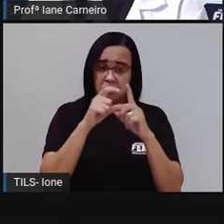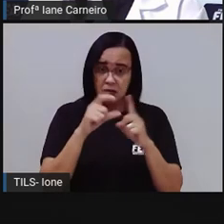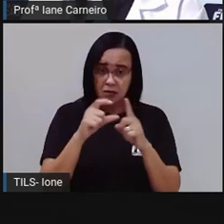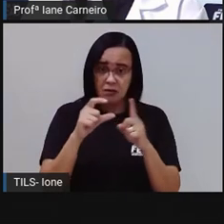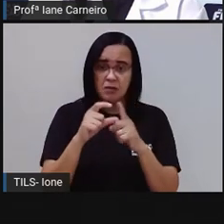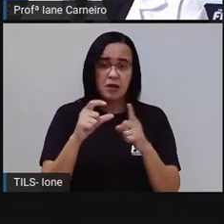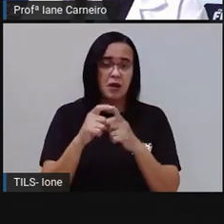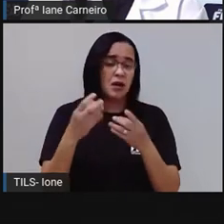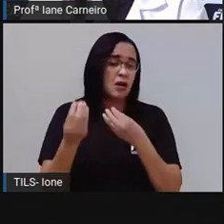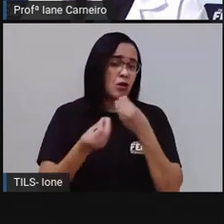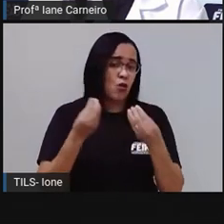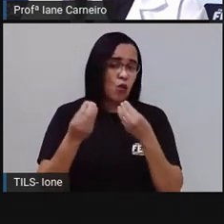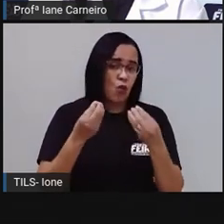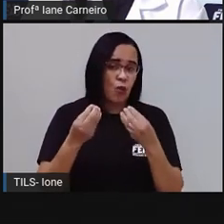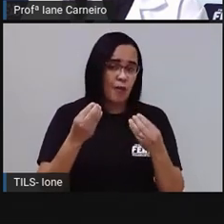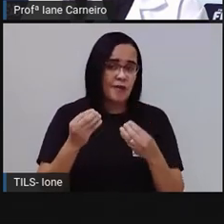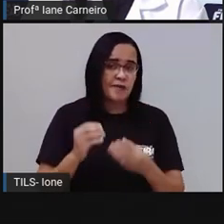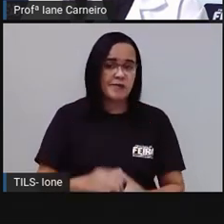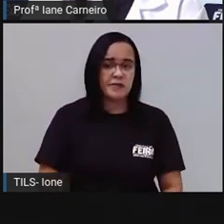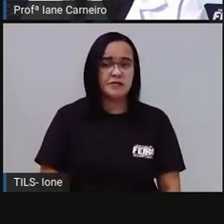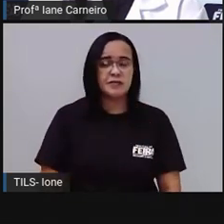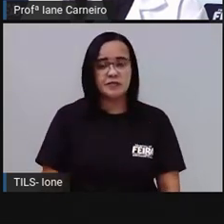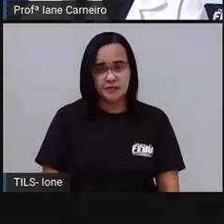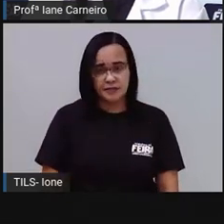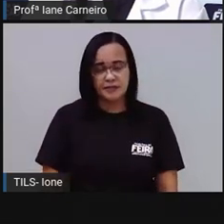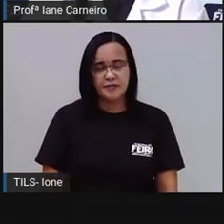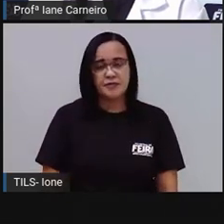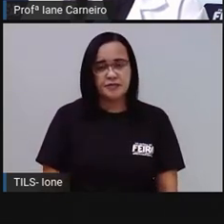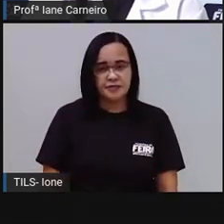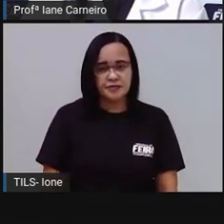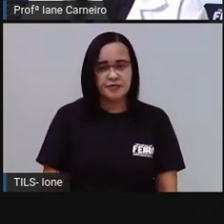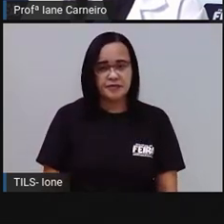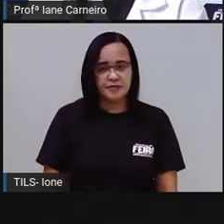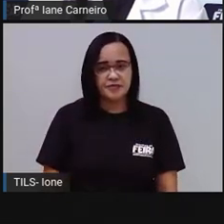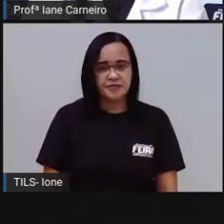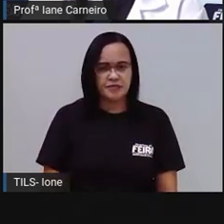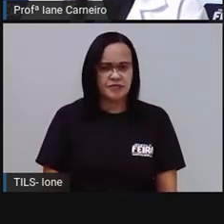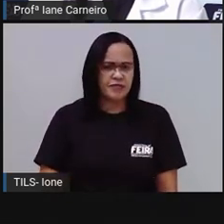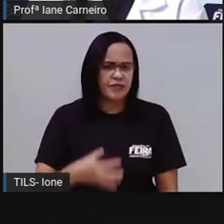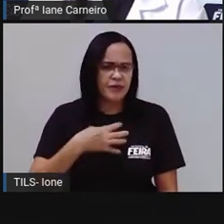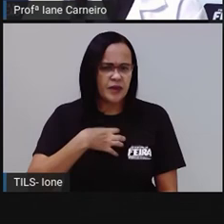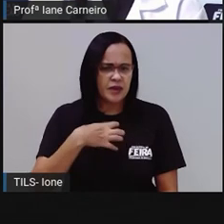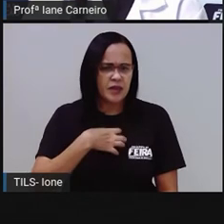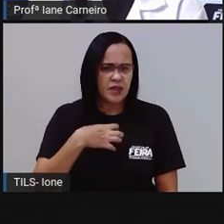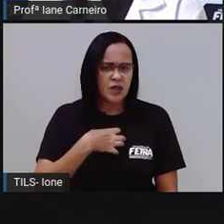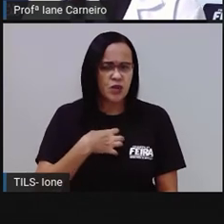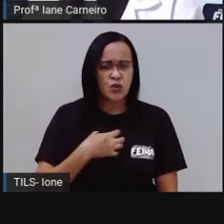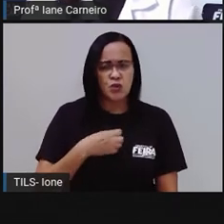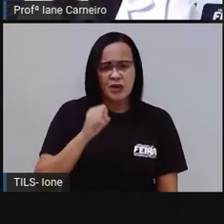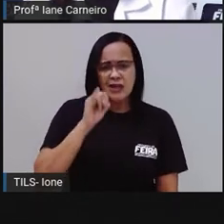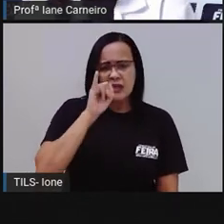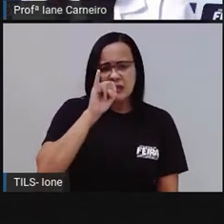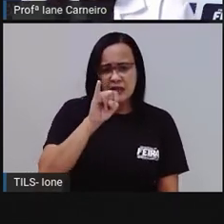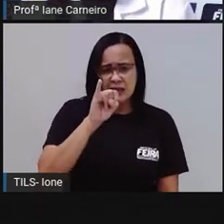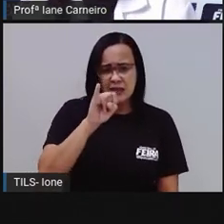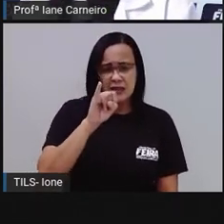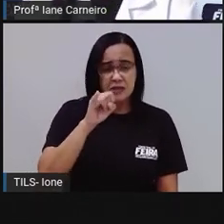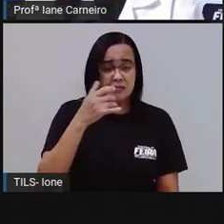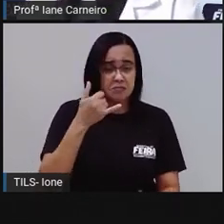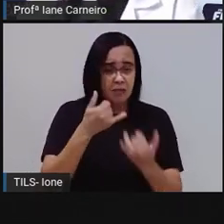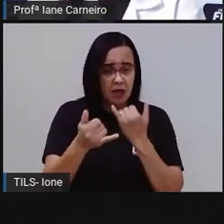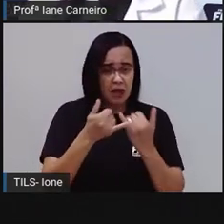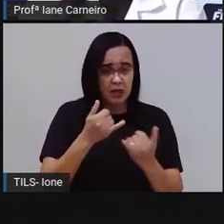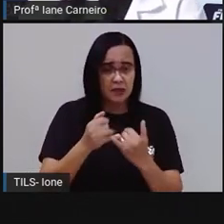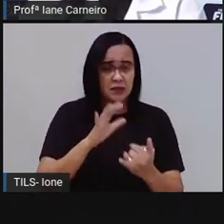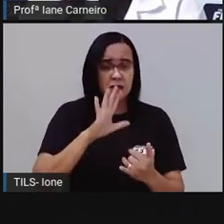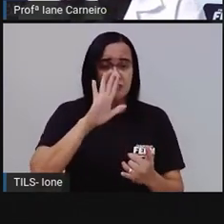I, An, Ni, né? O som desse E aqui vai ter outra sonoridade.